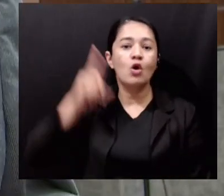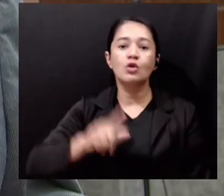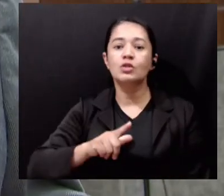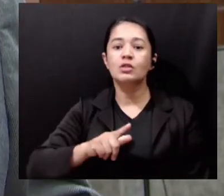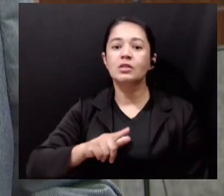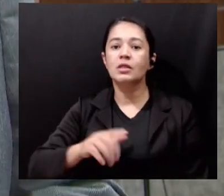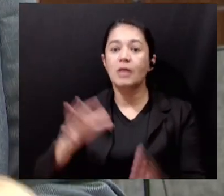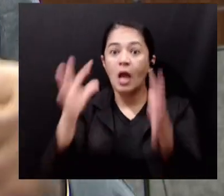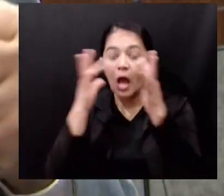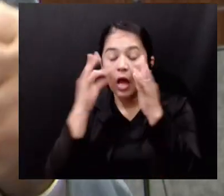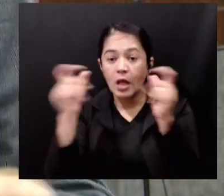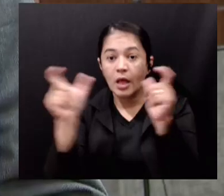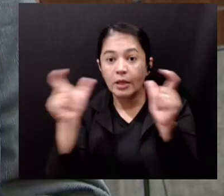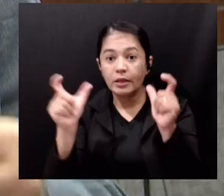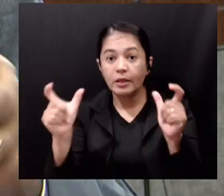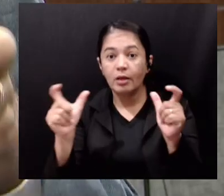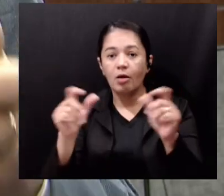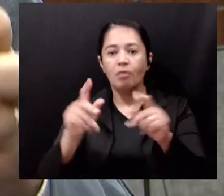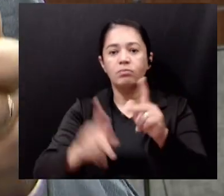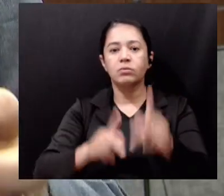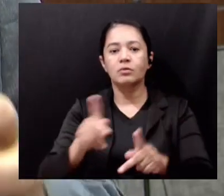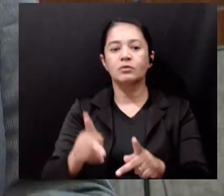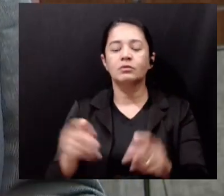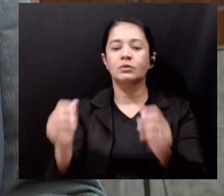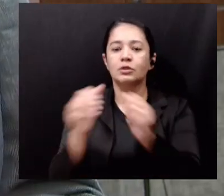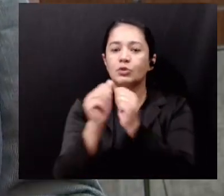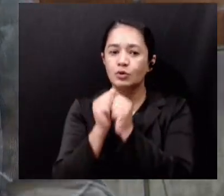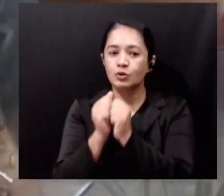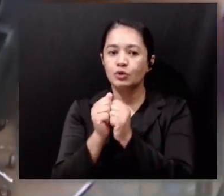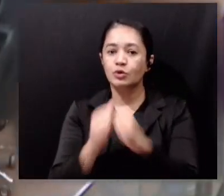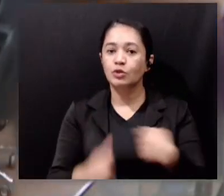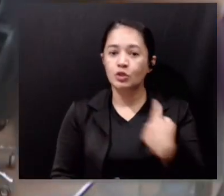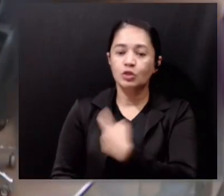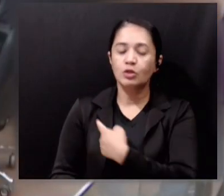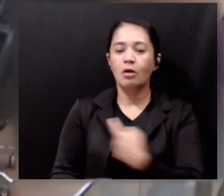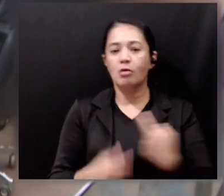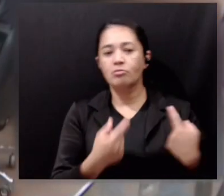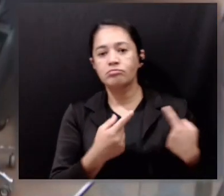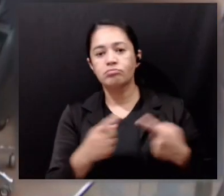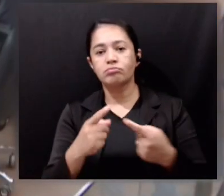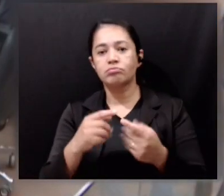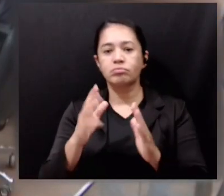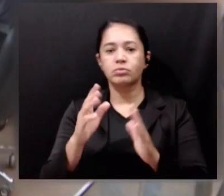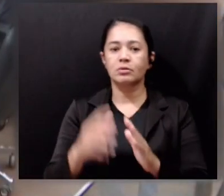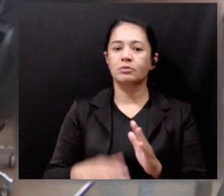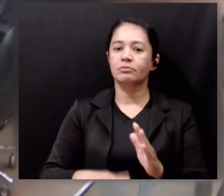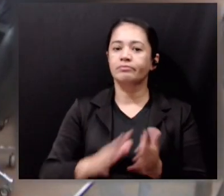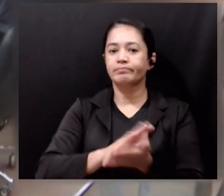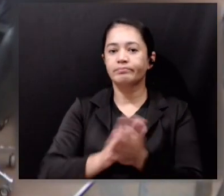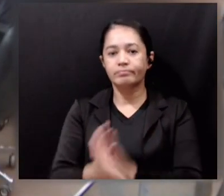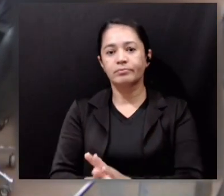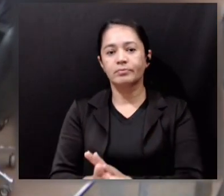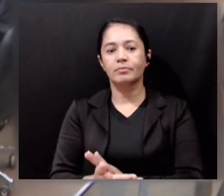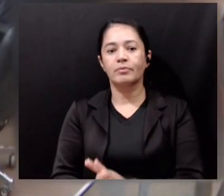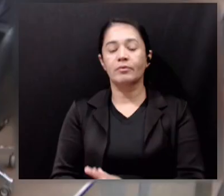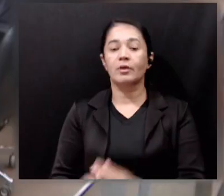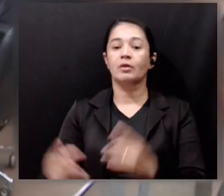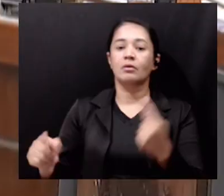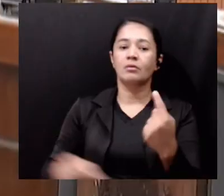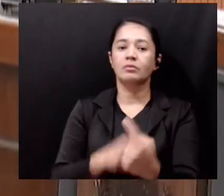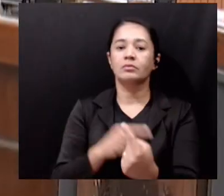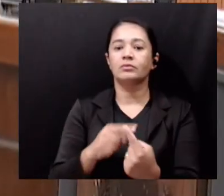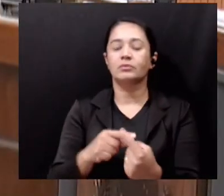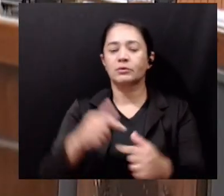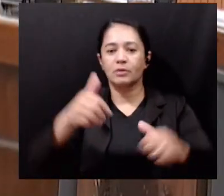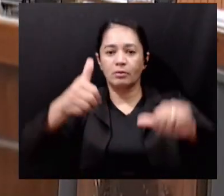da população para juntos a gente combater esse crime. O objetivo da Frente Parlamentar será analisar